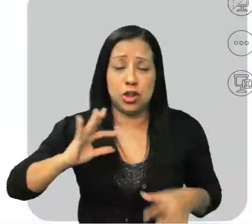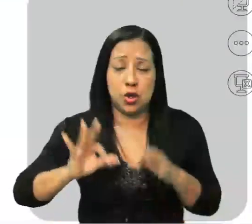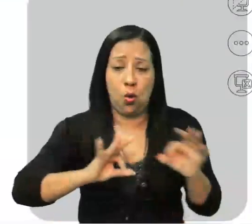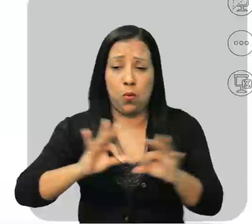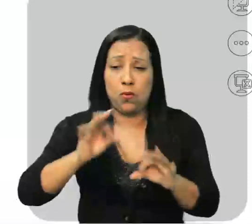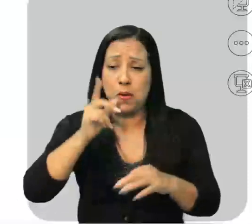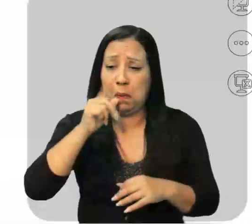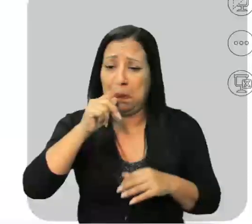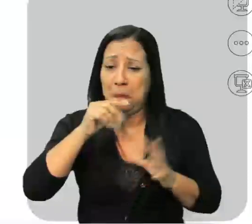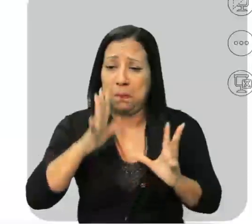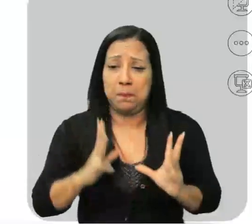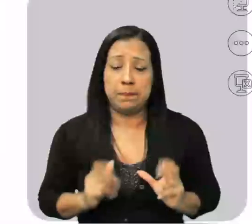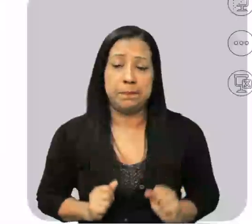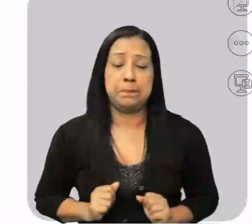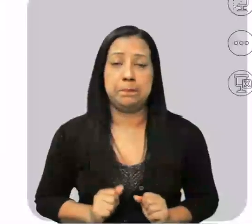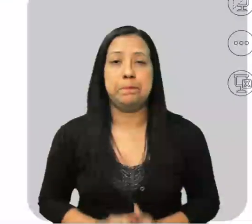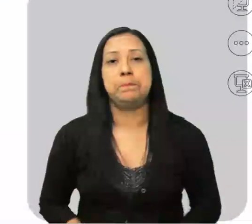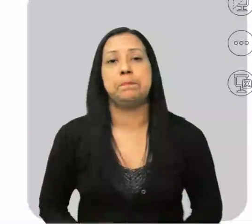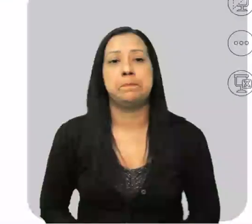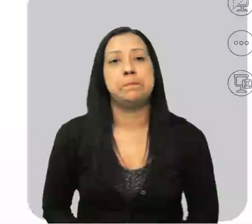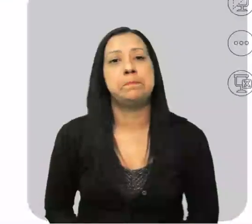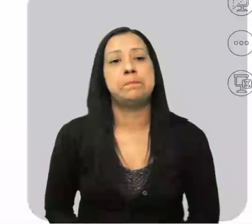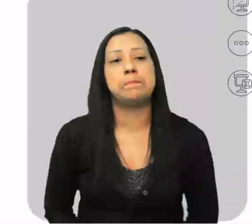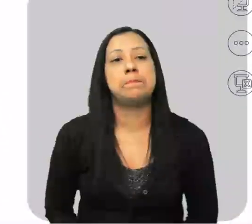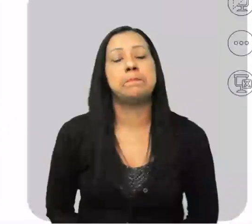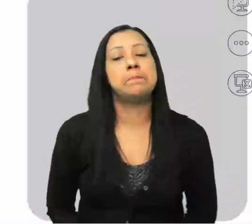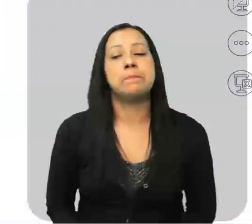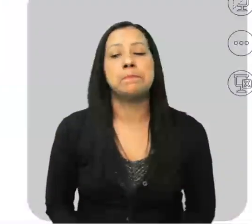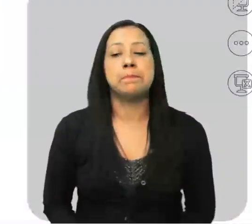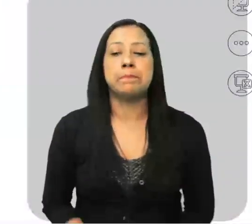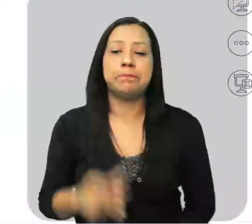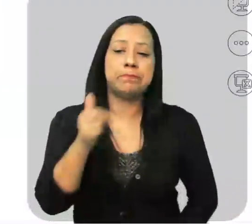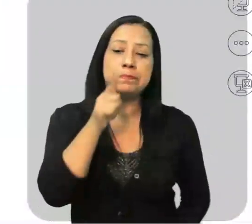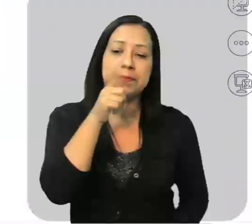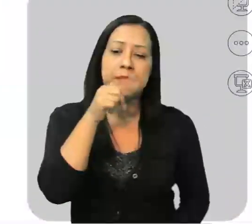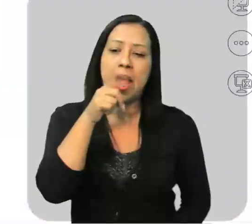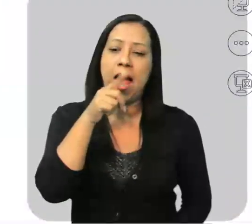em relação ao ranking de saneamento básico no Brasil. Beleza?